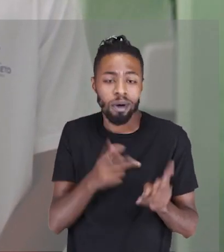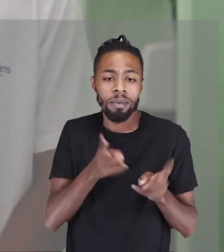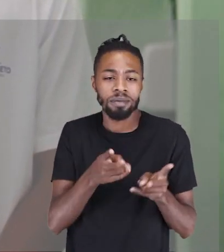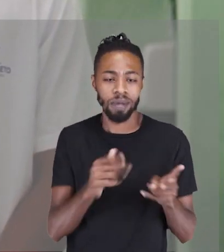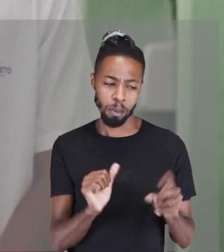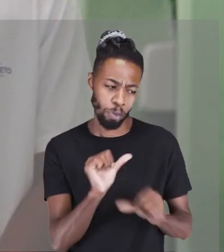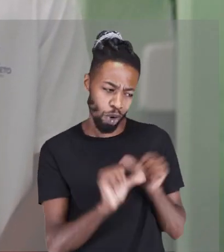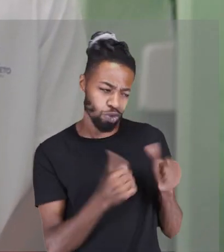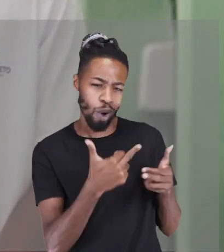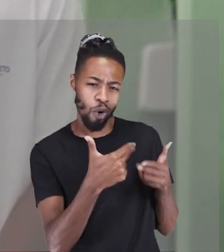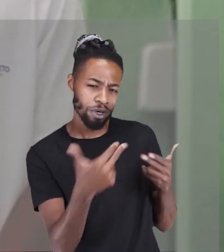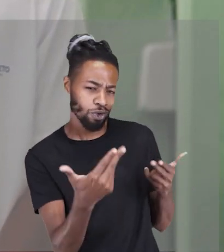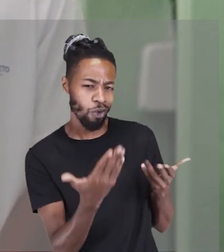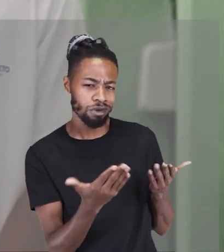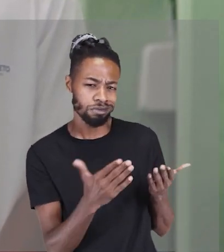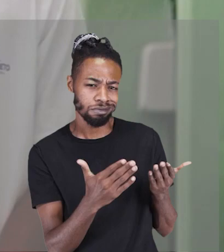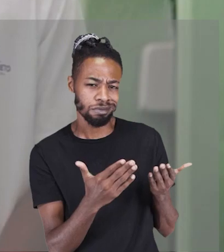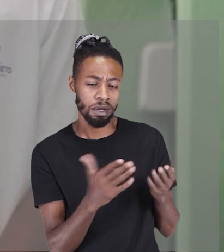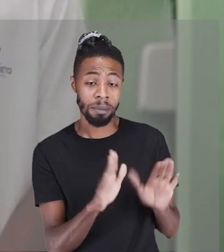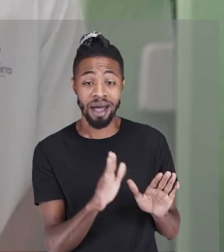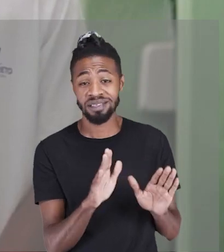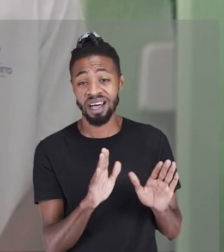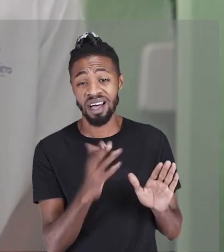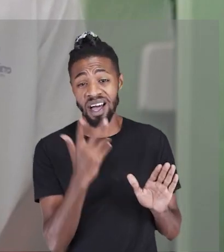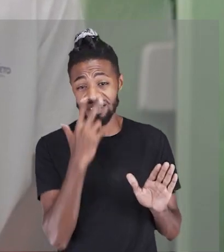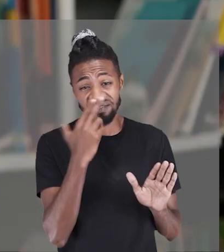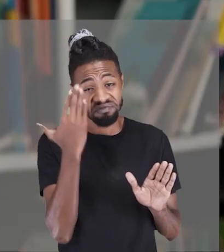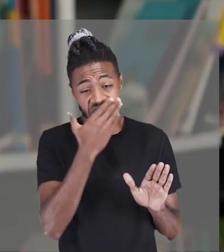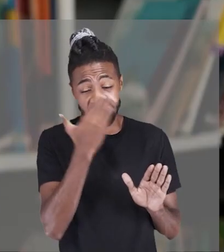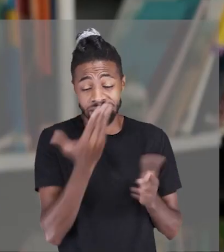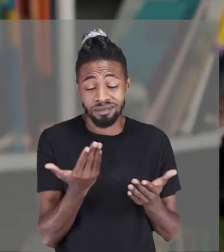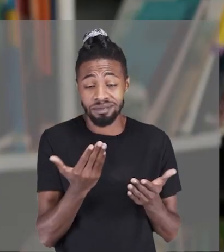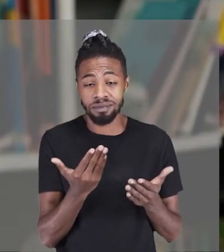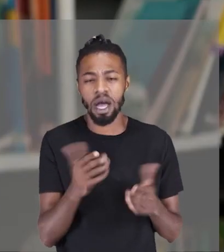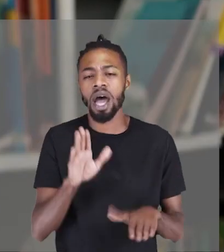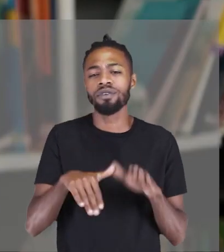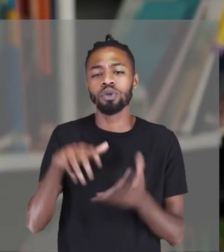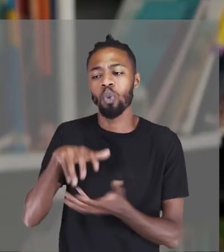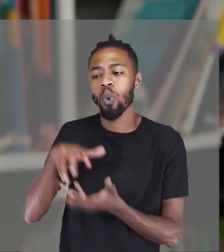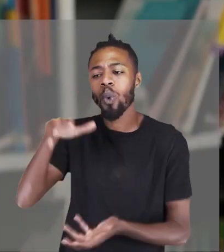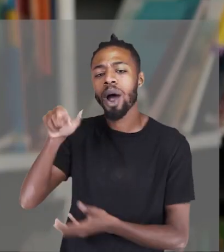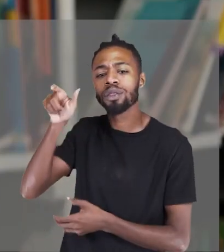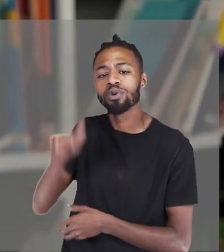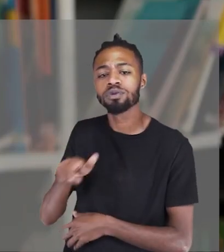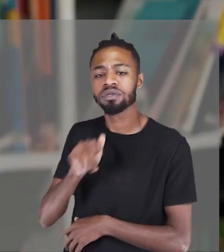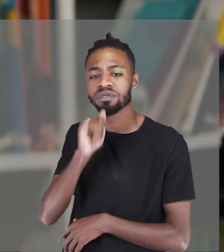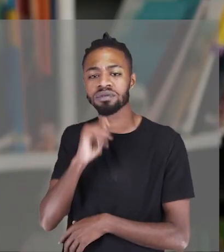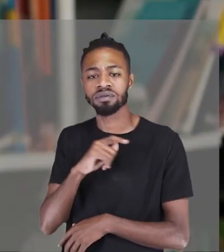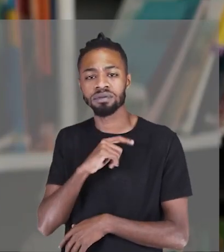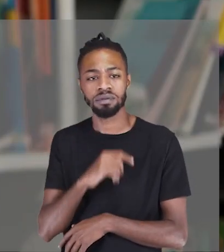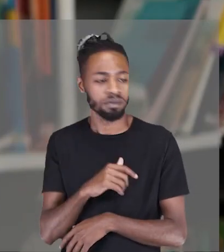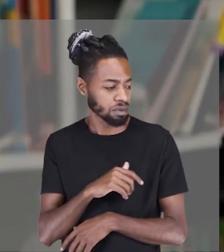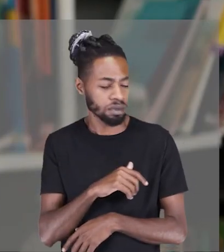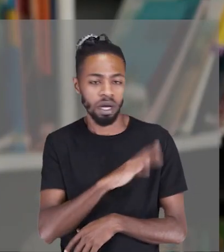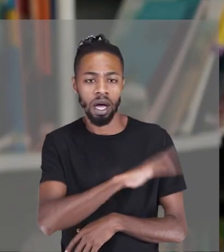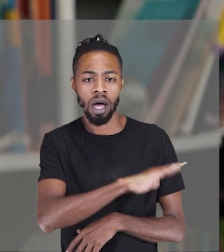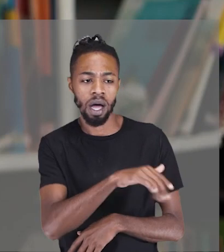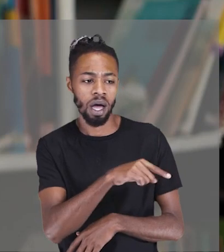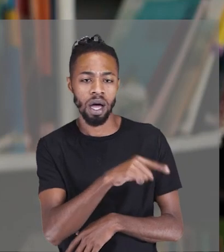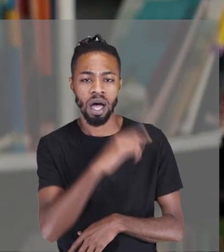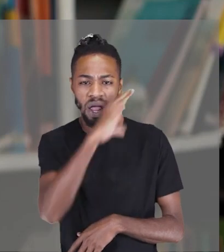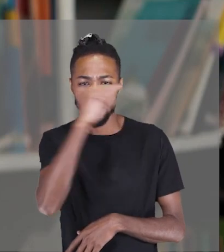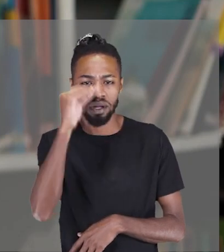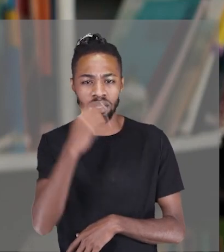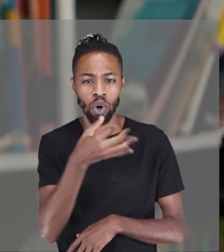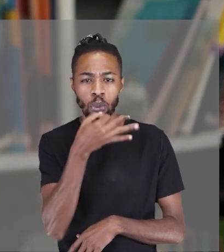pode ter mudado nisso, aquilo, muito pouca coisa. Aí às vezes não parece. Às vezes o adulto não liga para a opinião do adolescente ou da